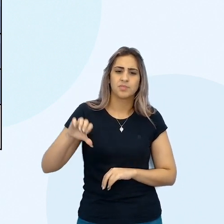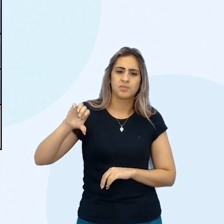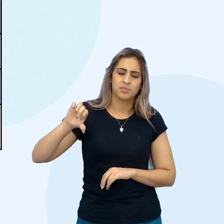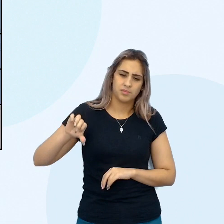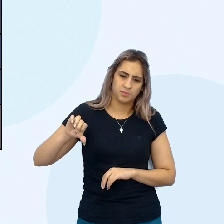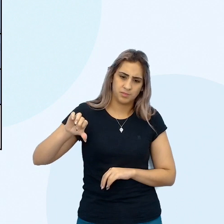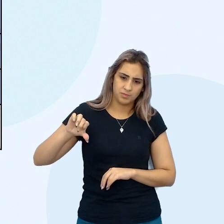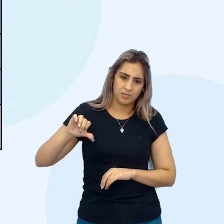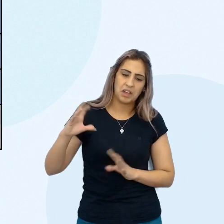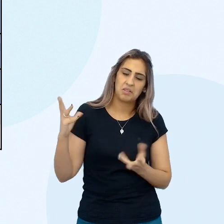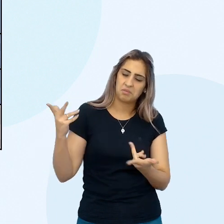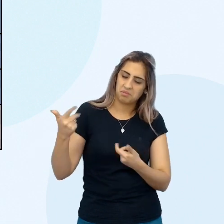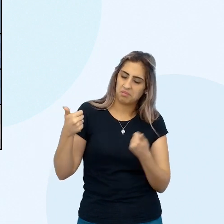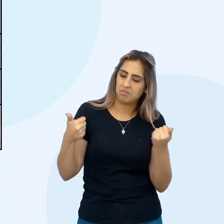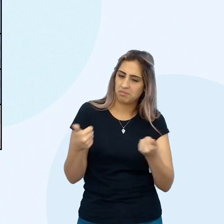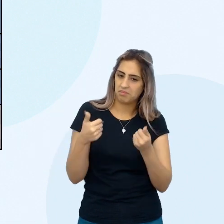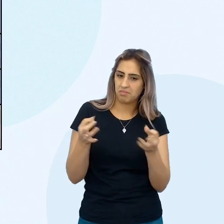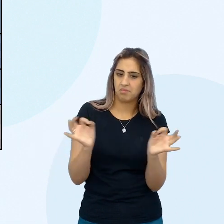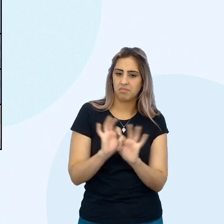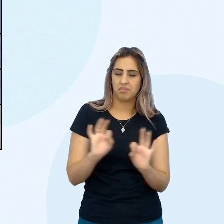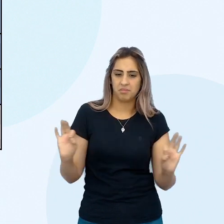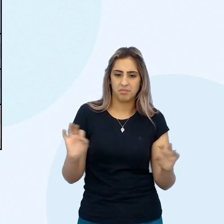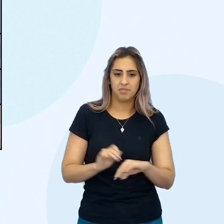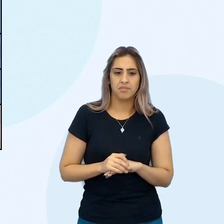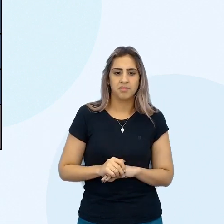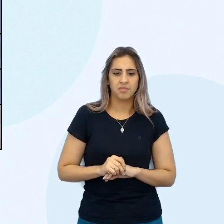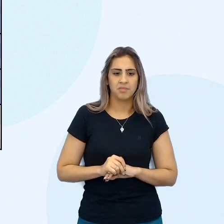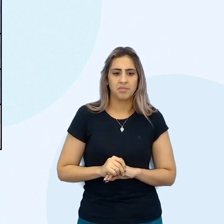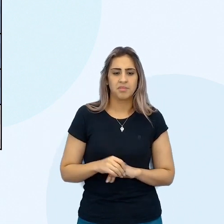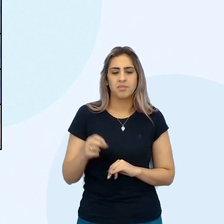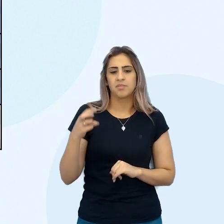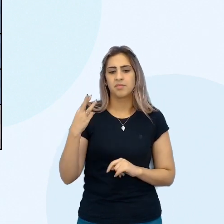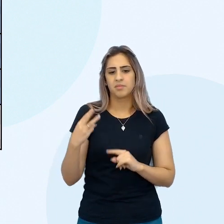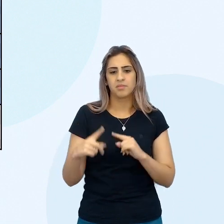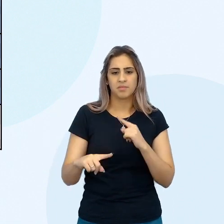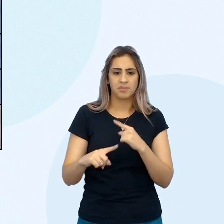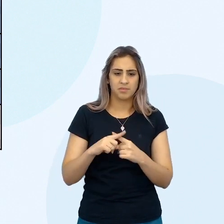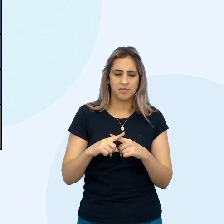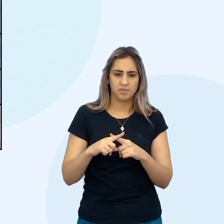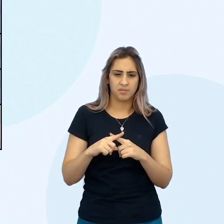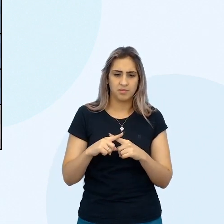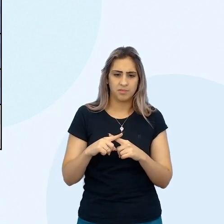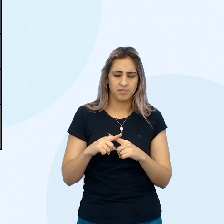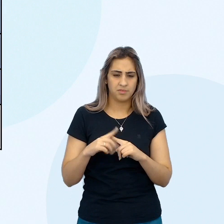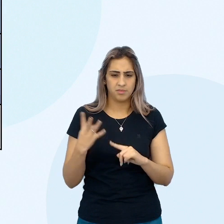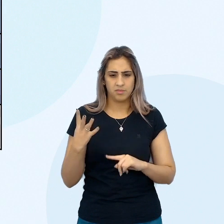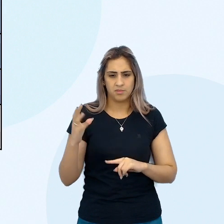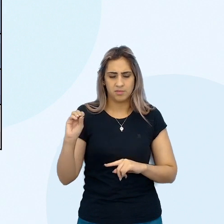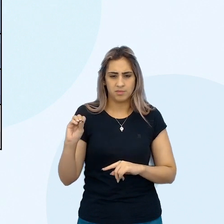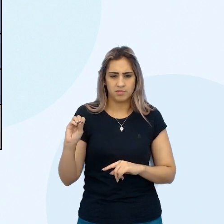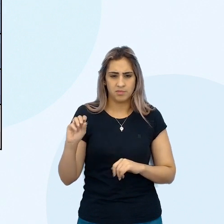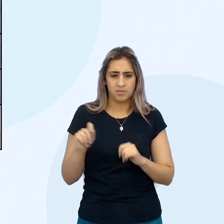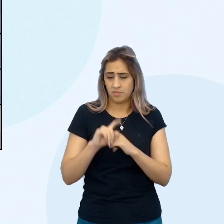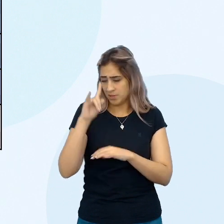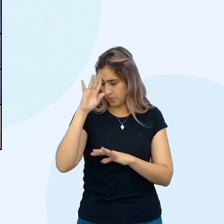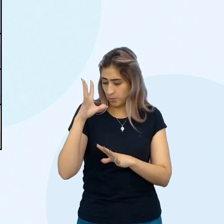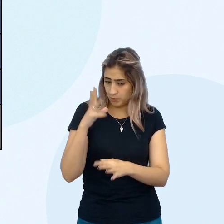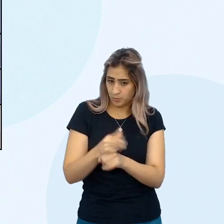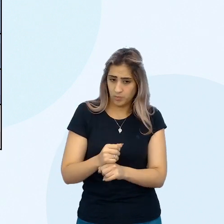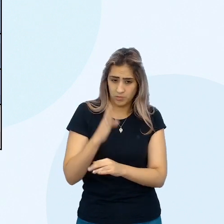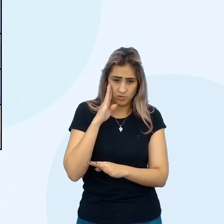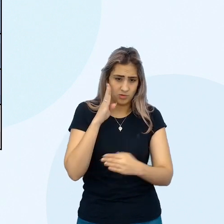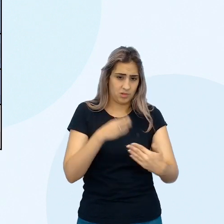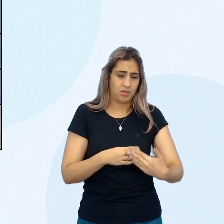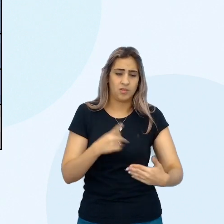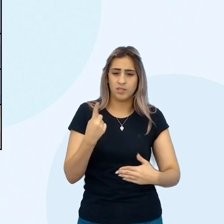Ó, arrasou, menos Negativo, 79. negativo. Muito bem. 3 vezes menos 40. Menos 3 vezes 40. Você vai fazer de cabeça. 12, né? 3